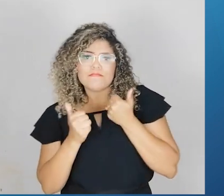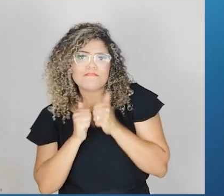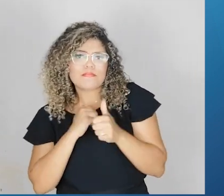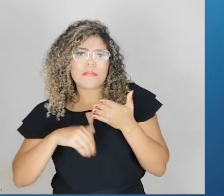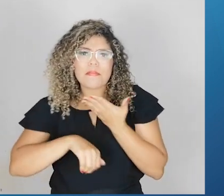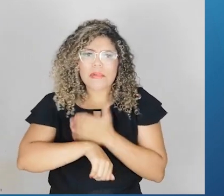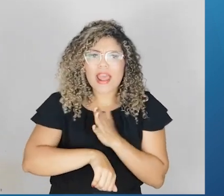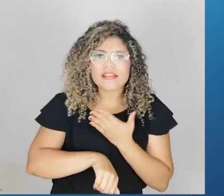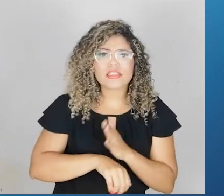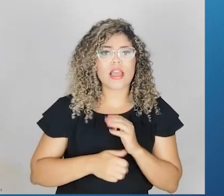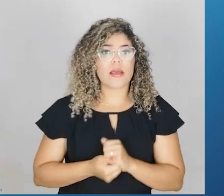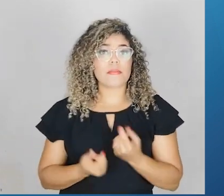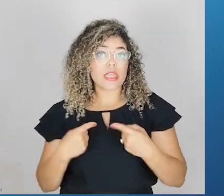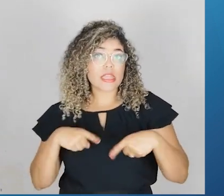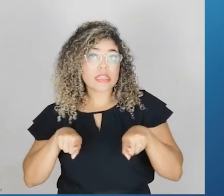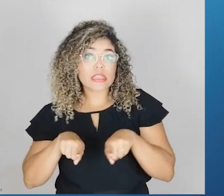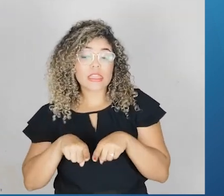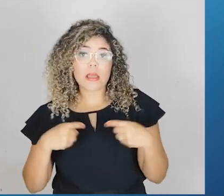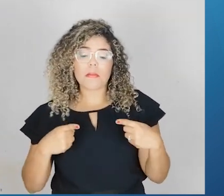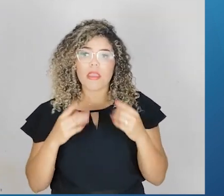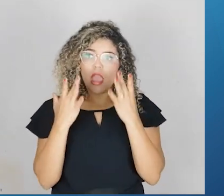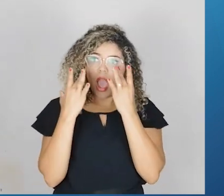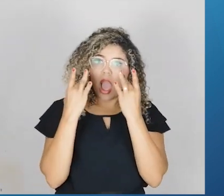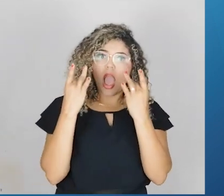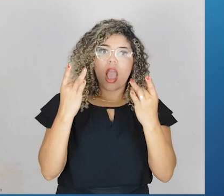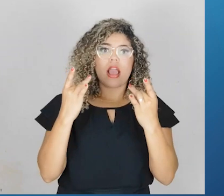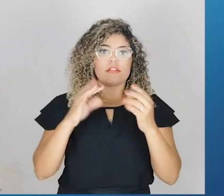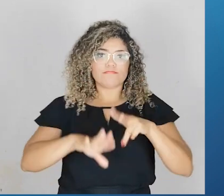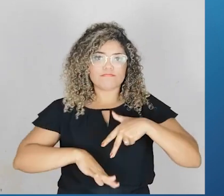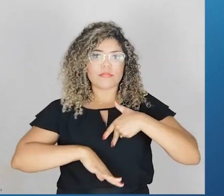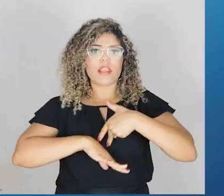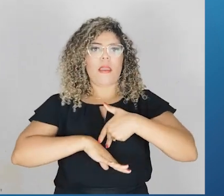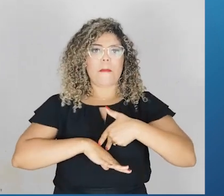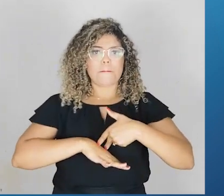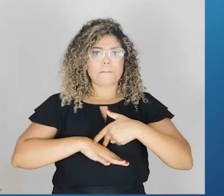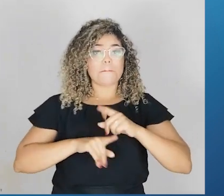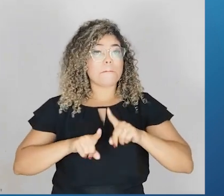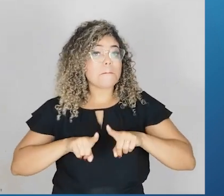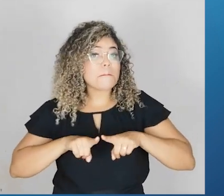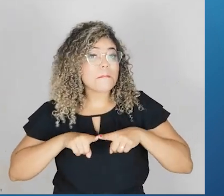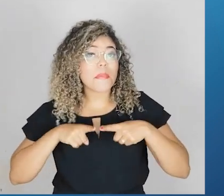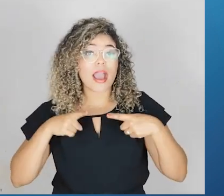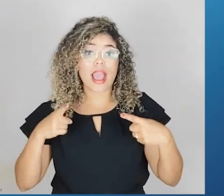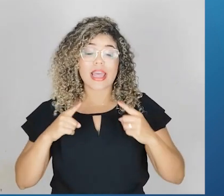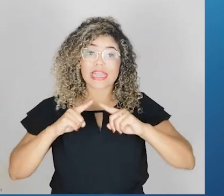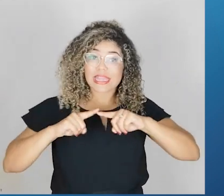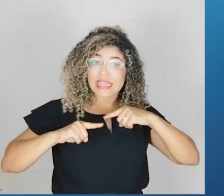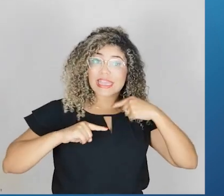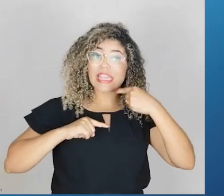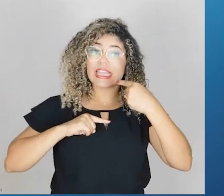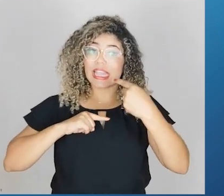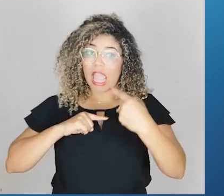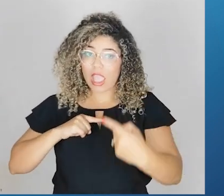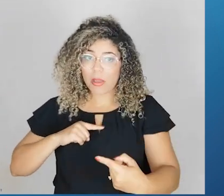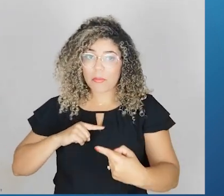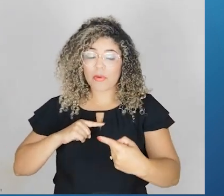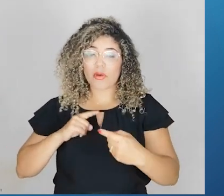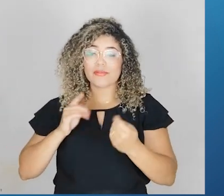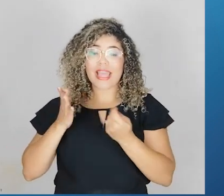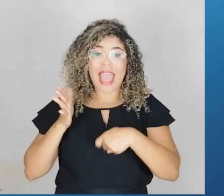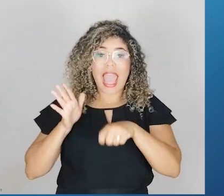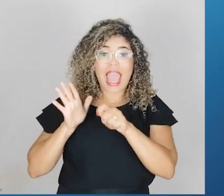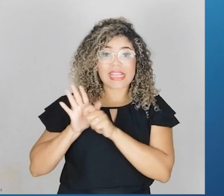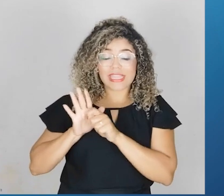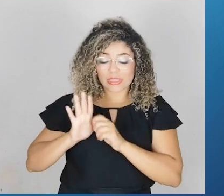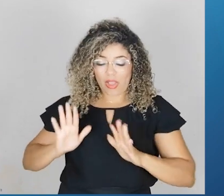Elas provocam alerta, disposição e resistência. Porém, depois que passa o efeito, as drogas